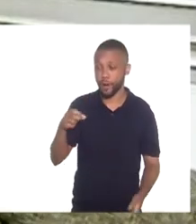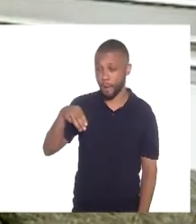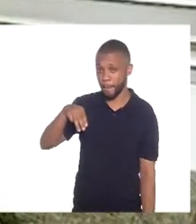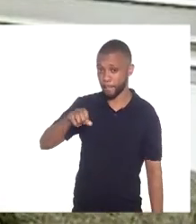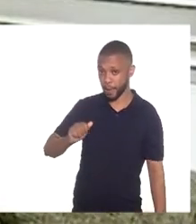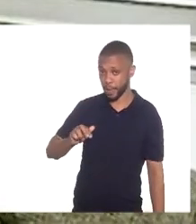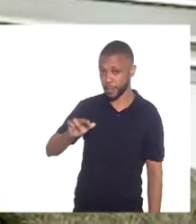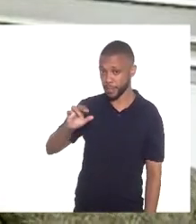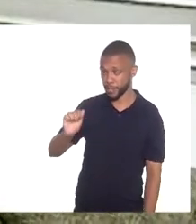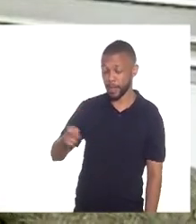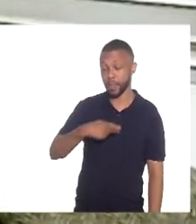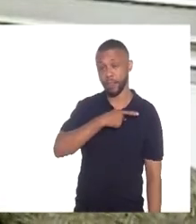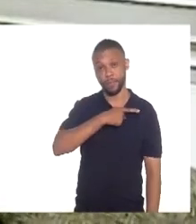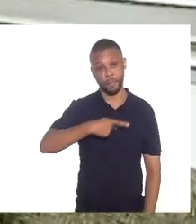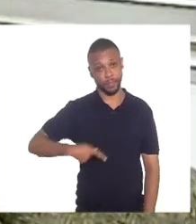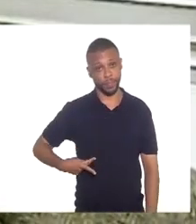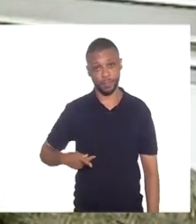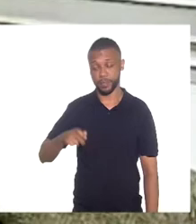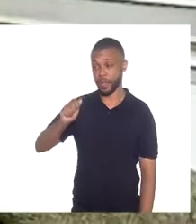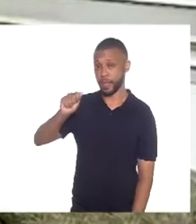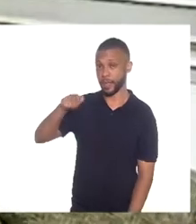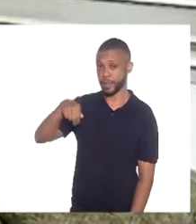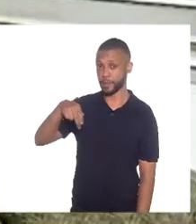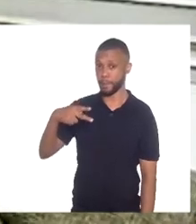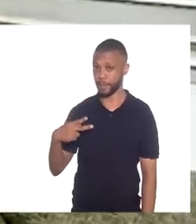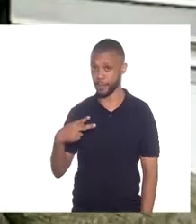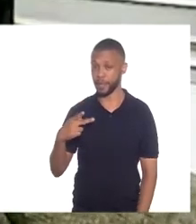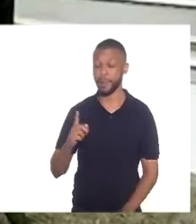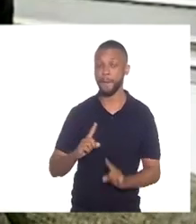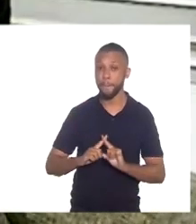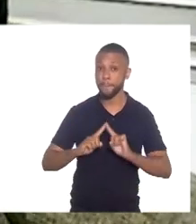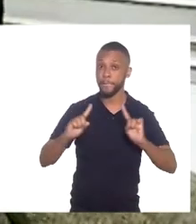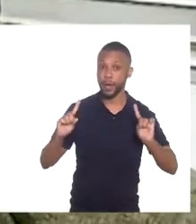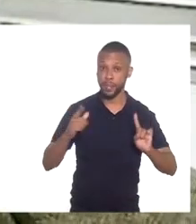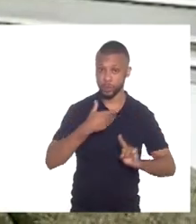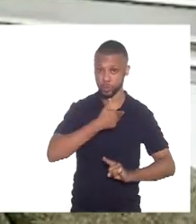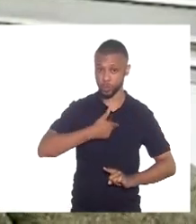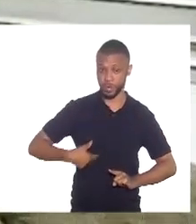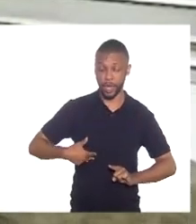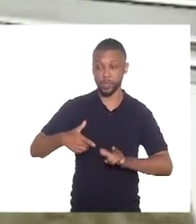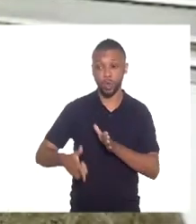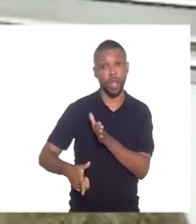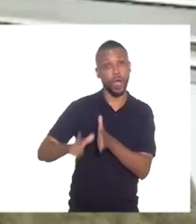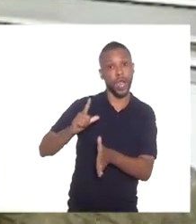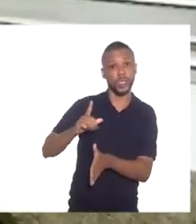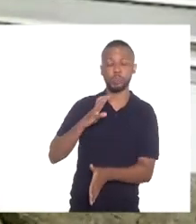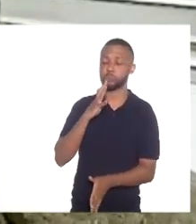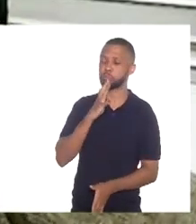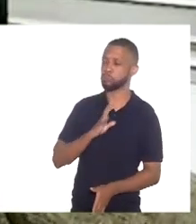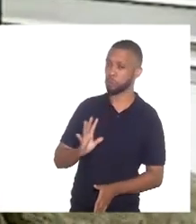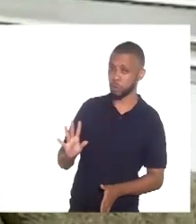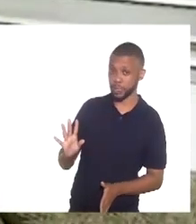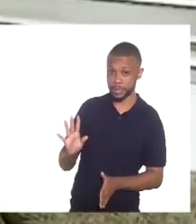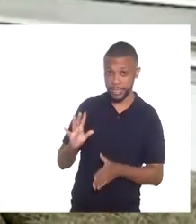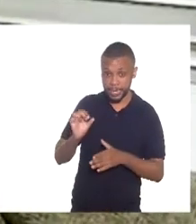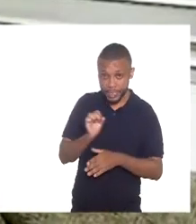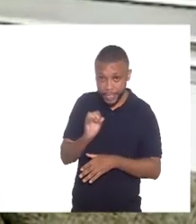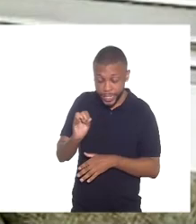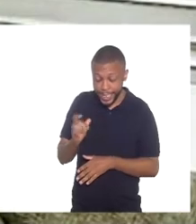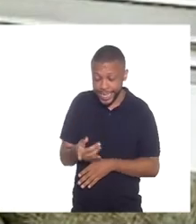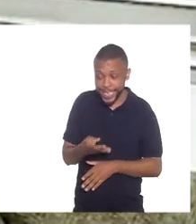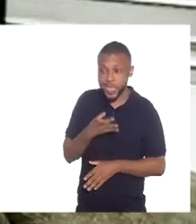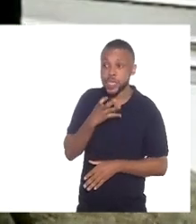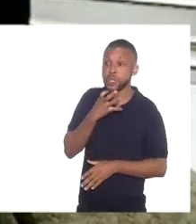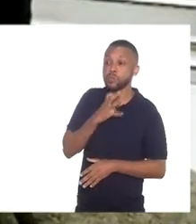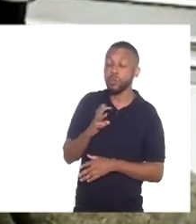da ANP, mas que o Estado desconhecia, e se desconhecia, não